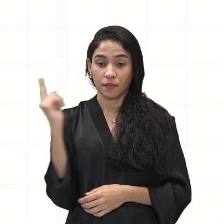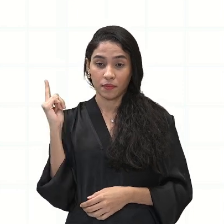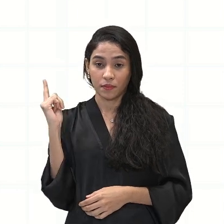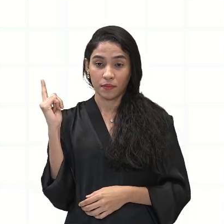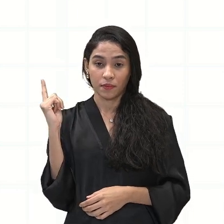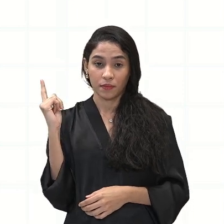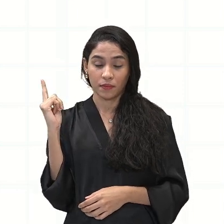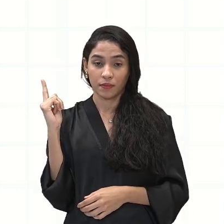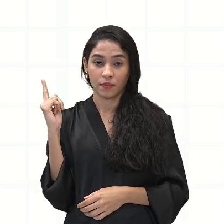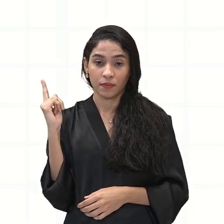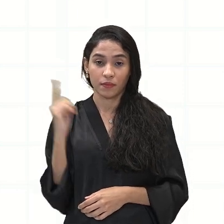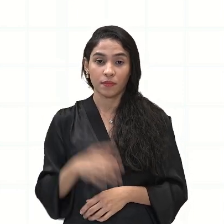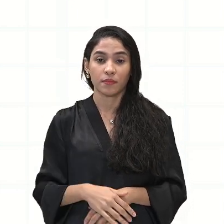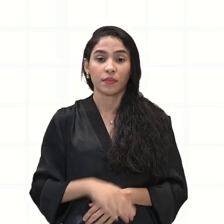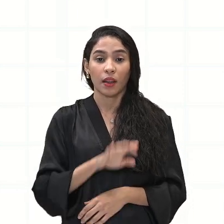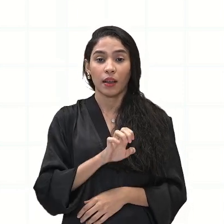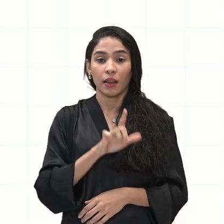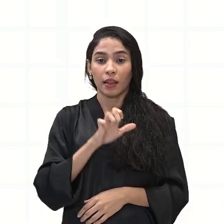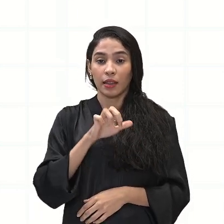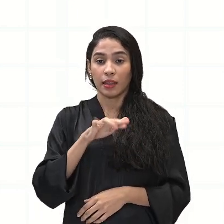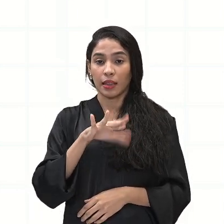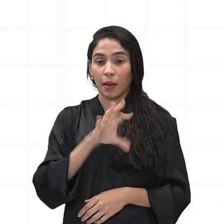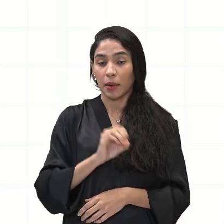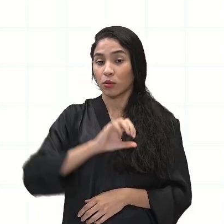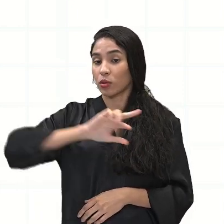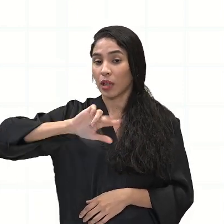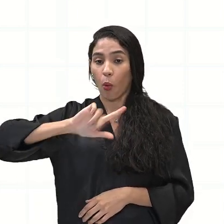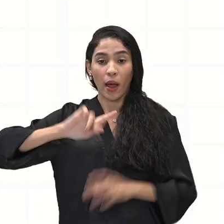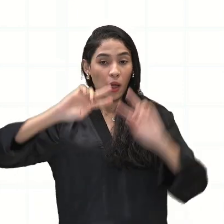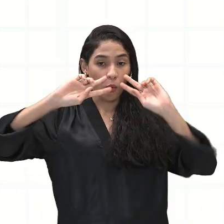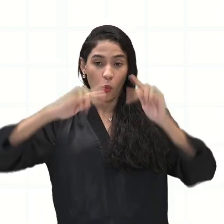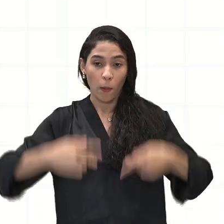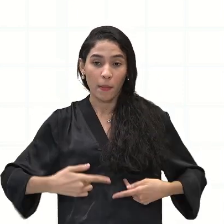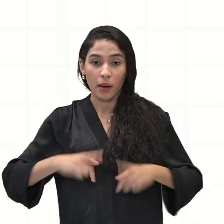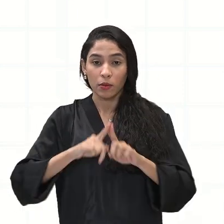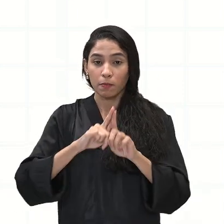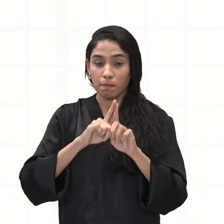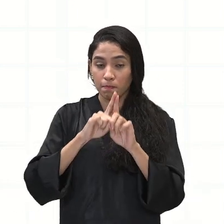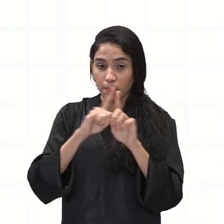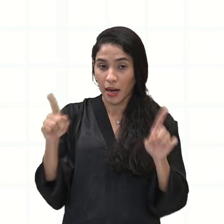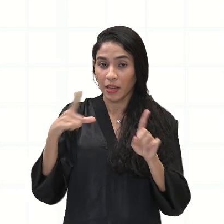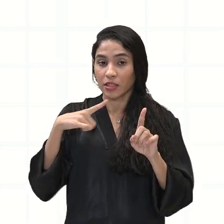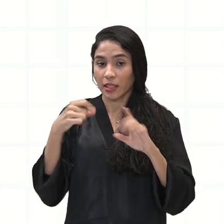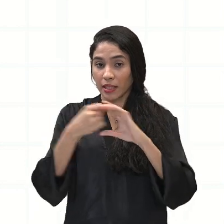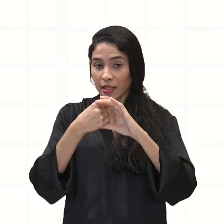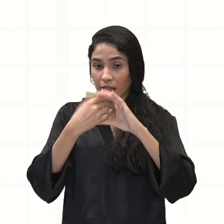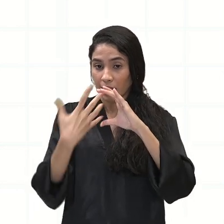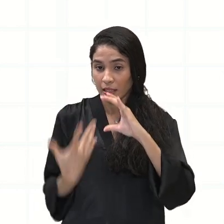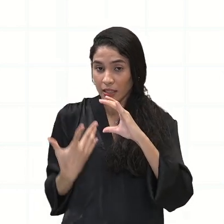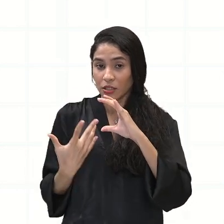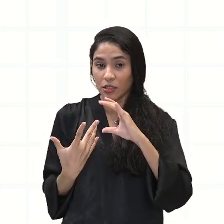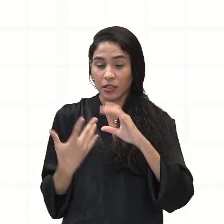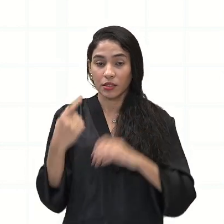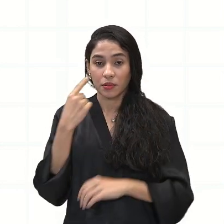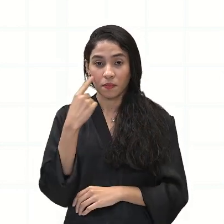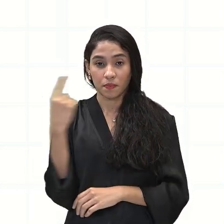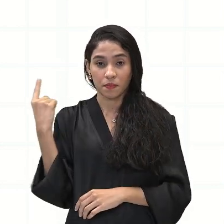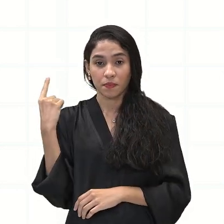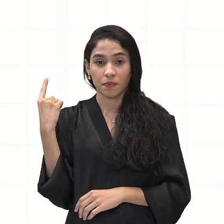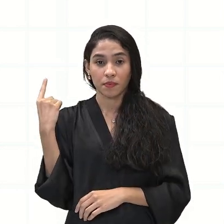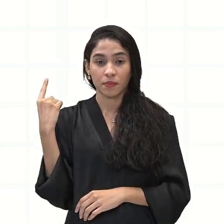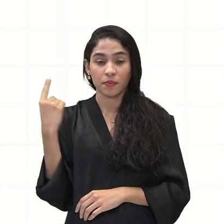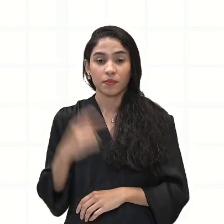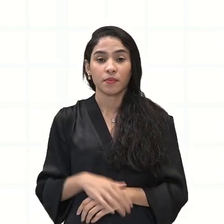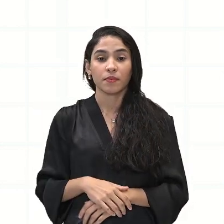de elementos que não são humanos, mas que recebem características humanas. Olha lá.